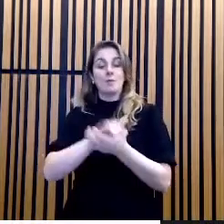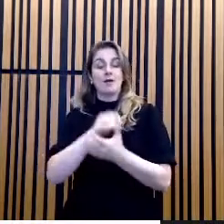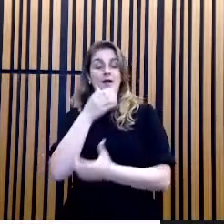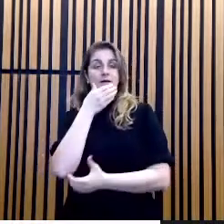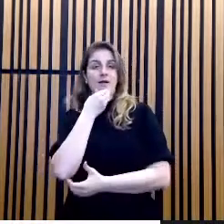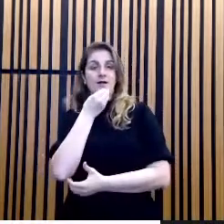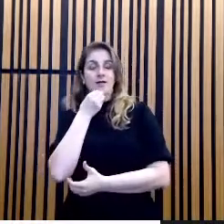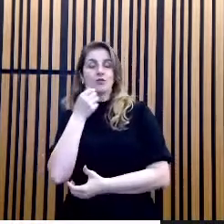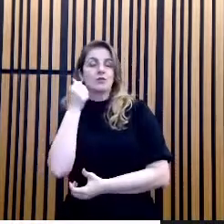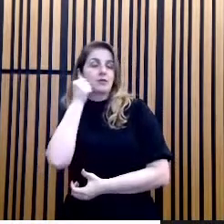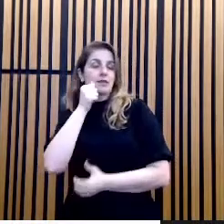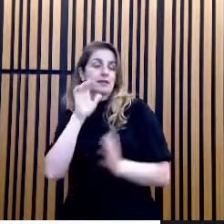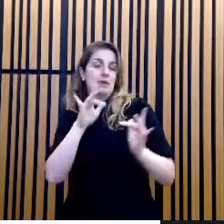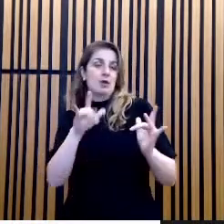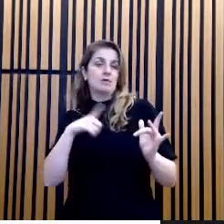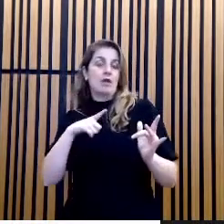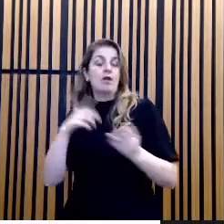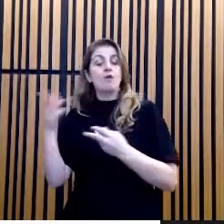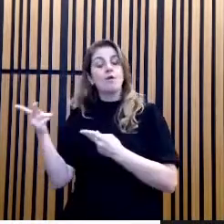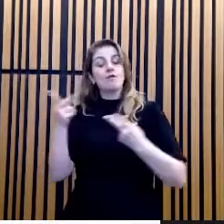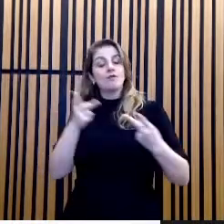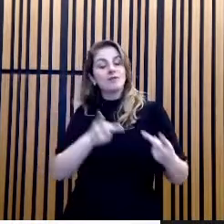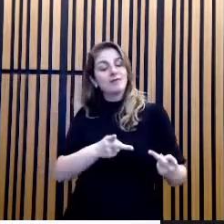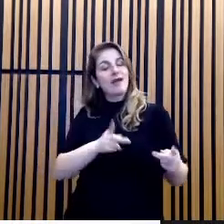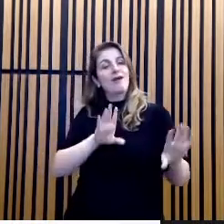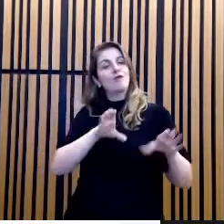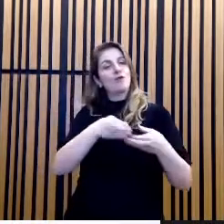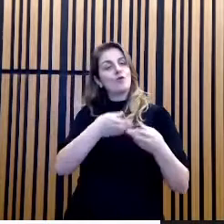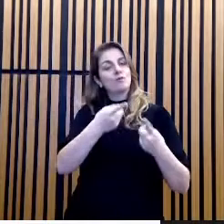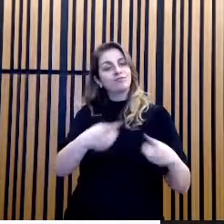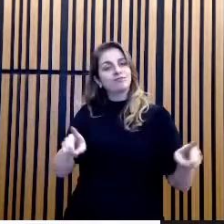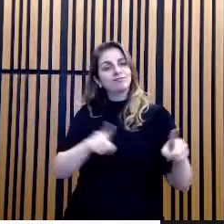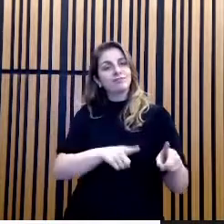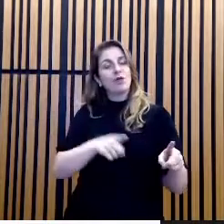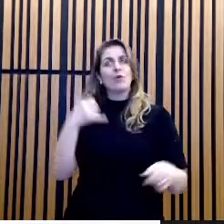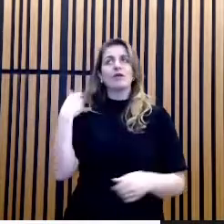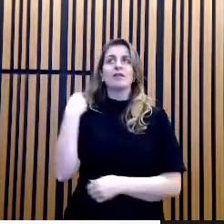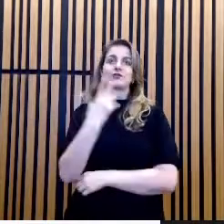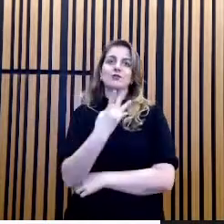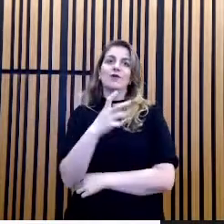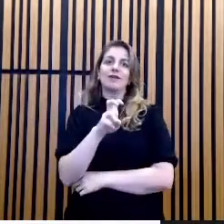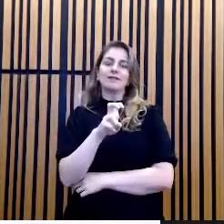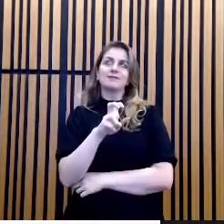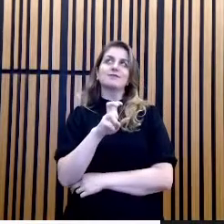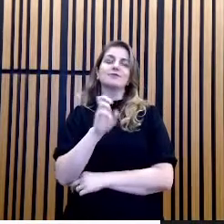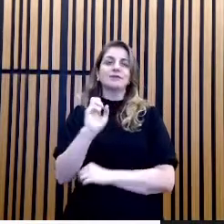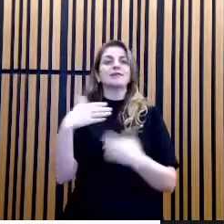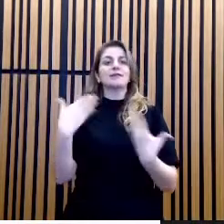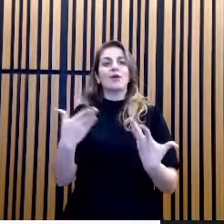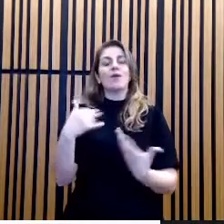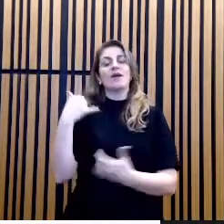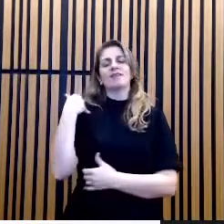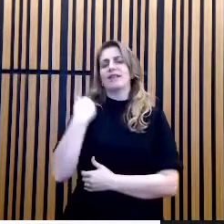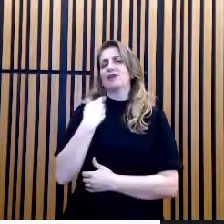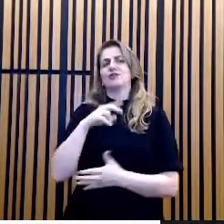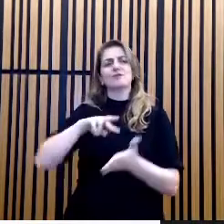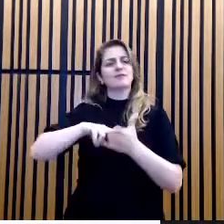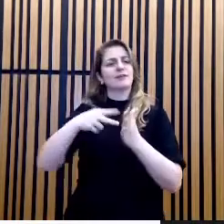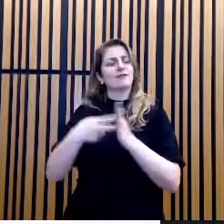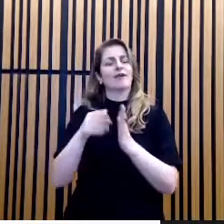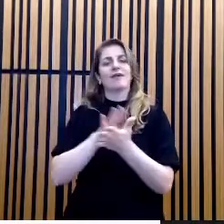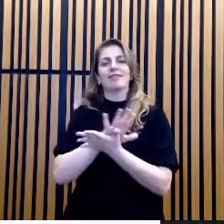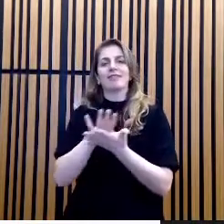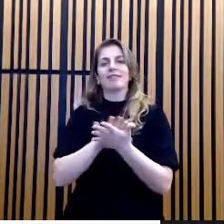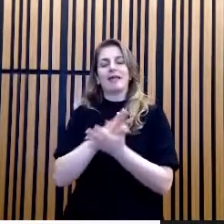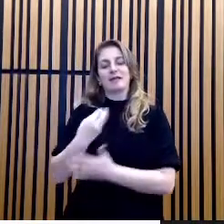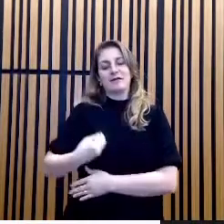os convidados para tocar na garagem da casa dela, com 45 anos. Quer dizer, né? A idade não define absolutamente